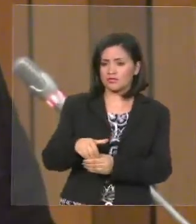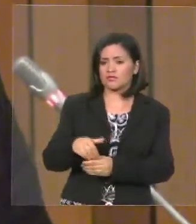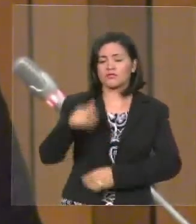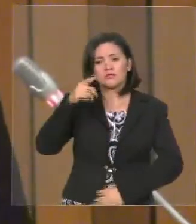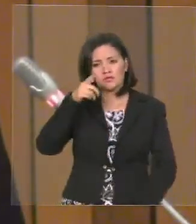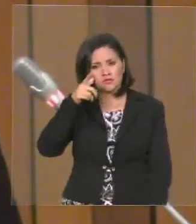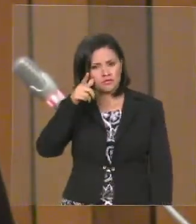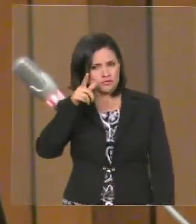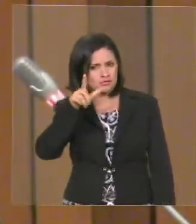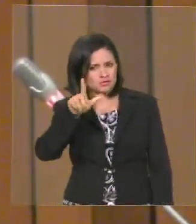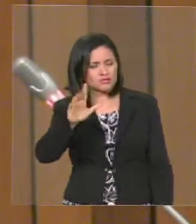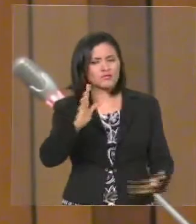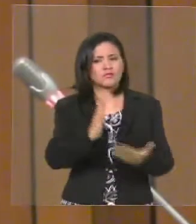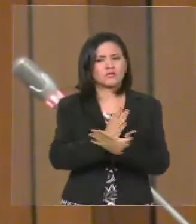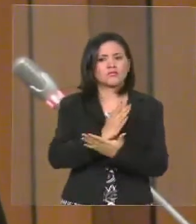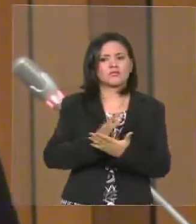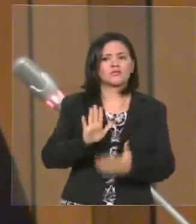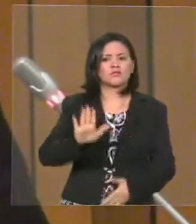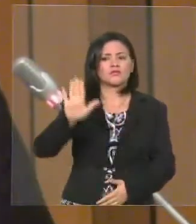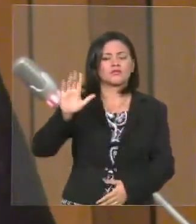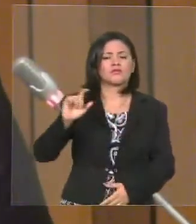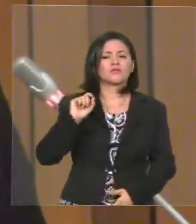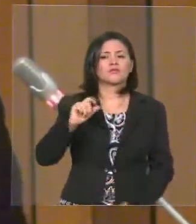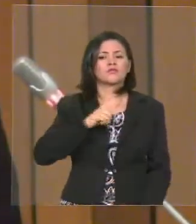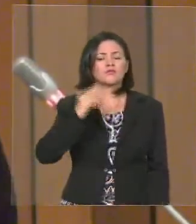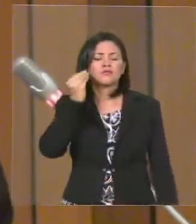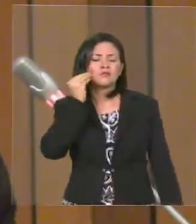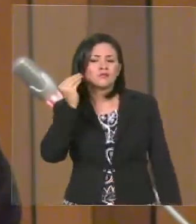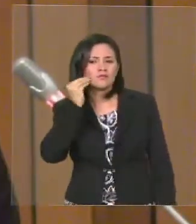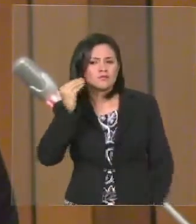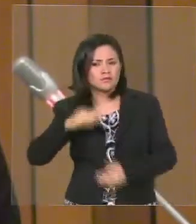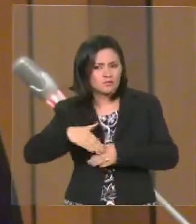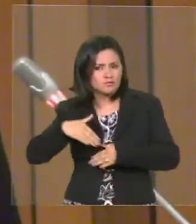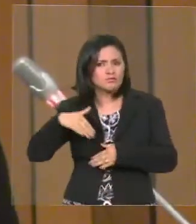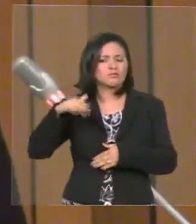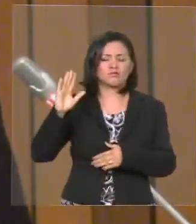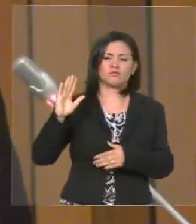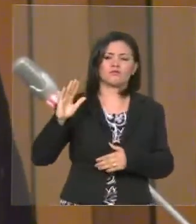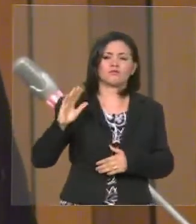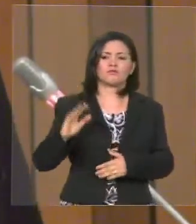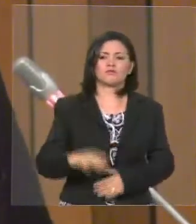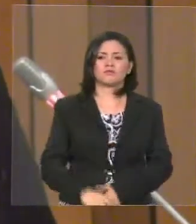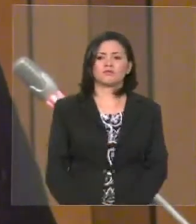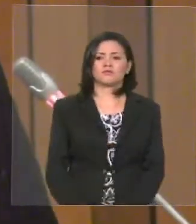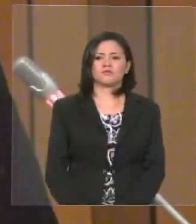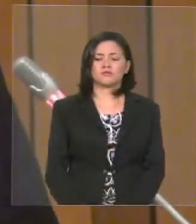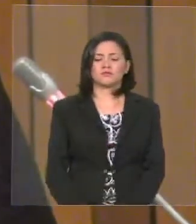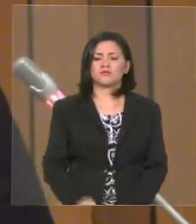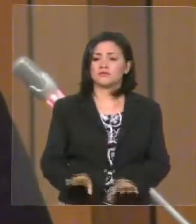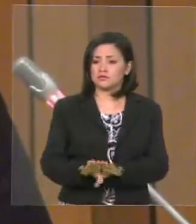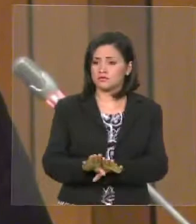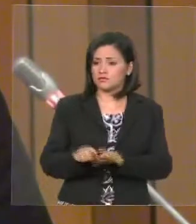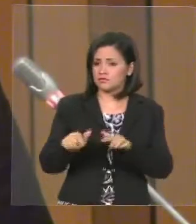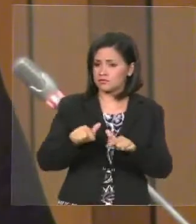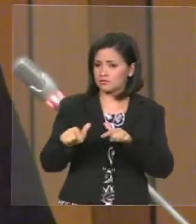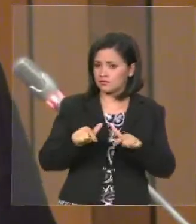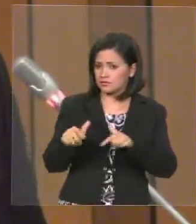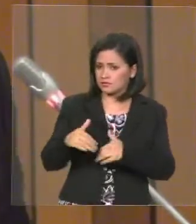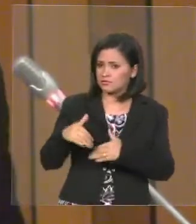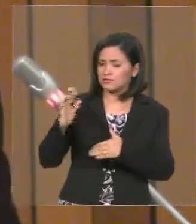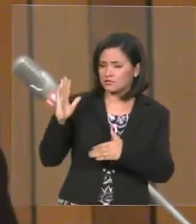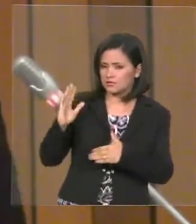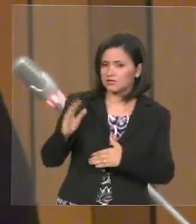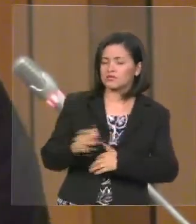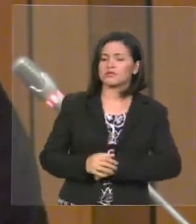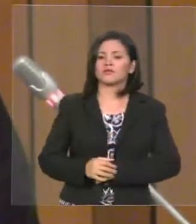com mais experiência, tempo de mandato e atuação na capital. Porém, quero registrar todo o meu respeito aos demais